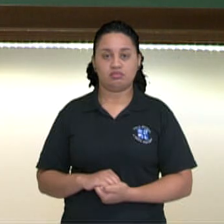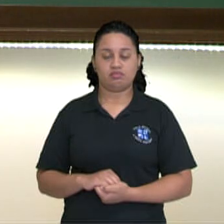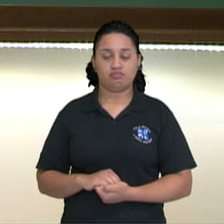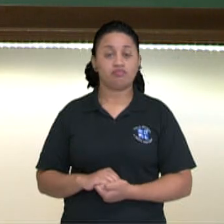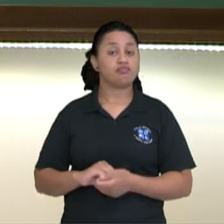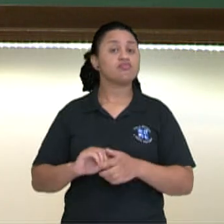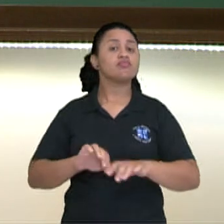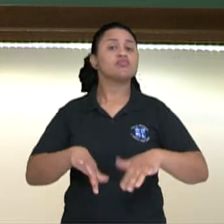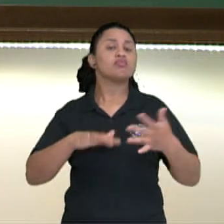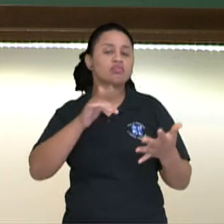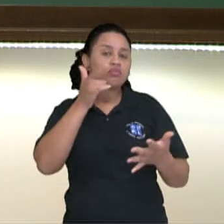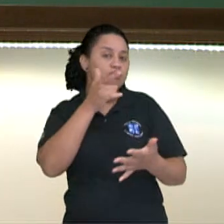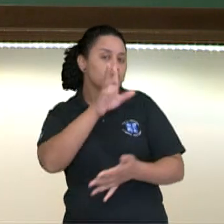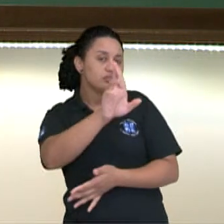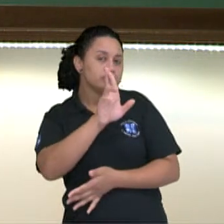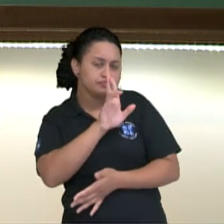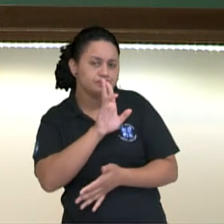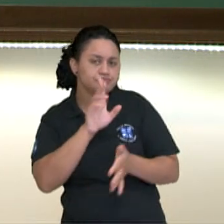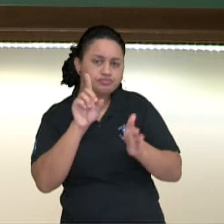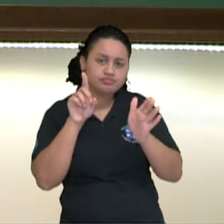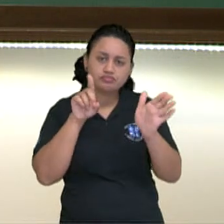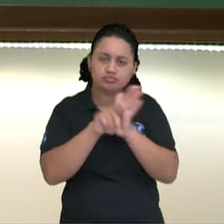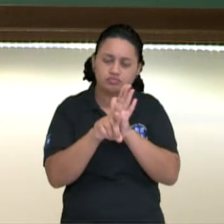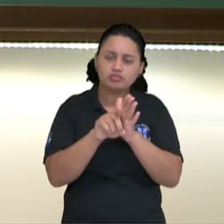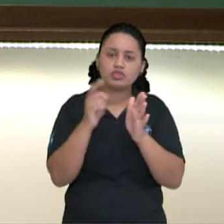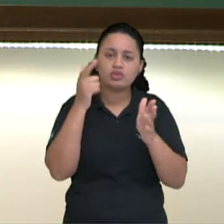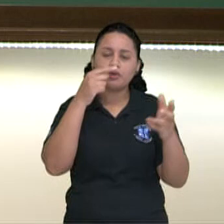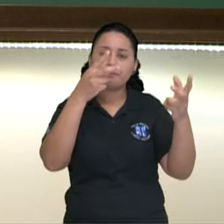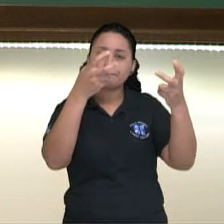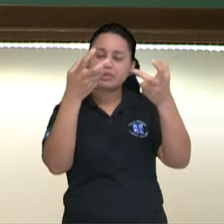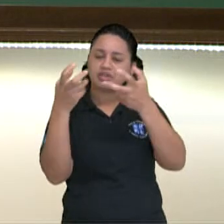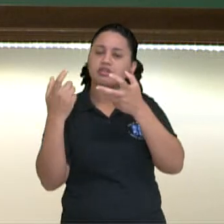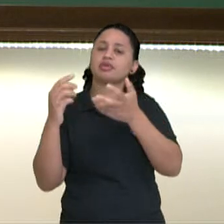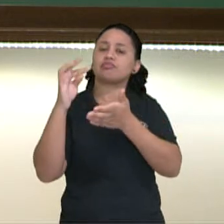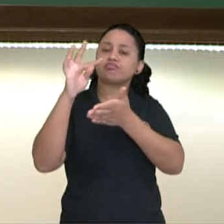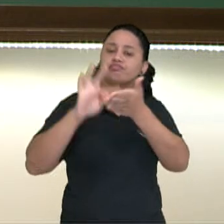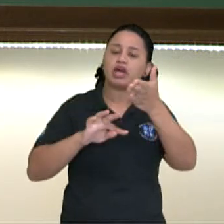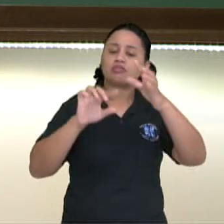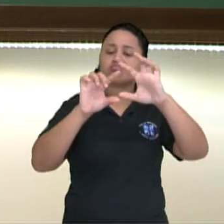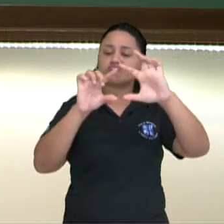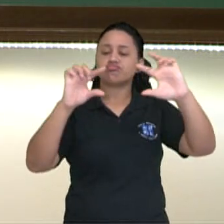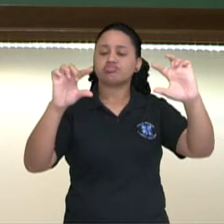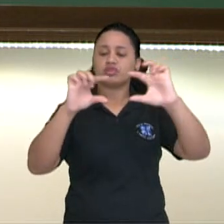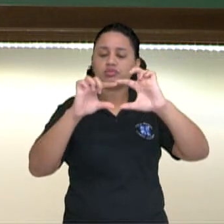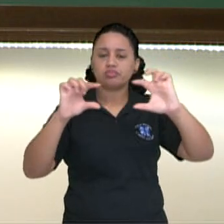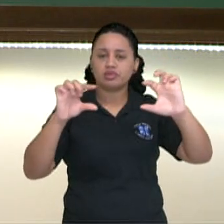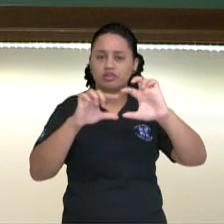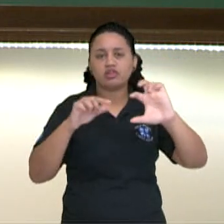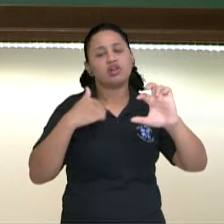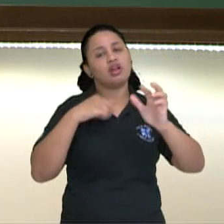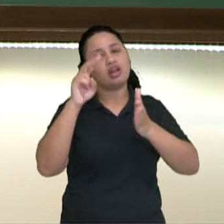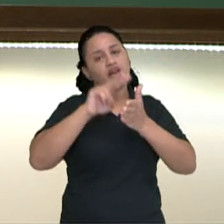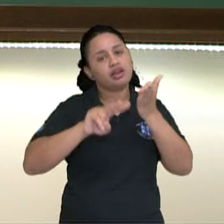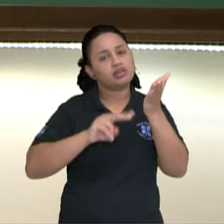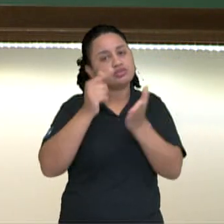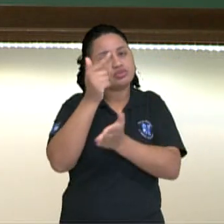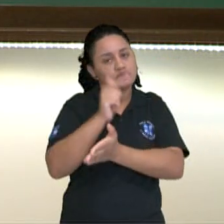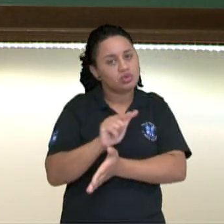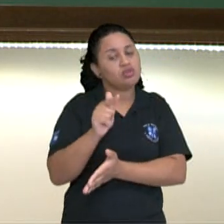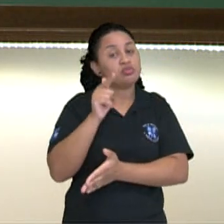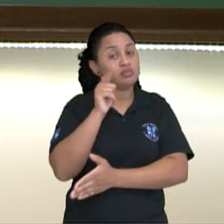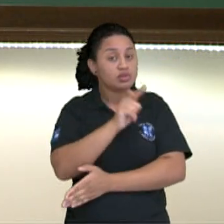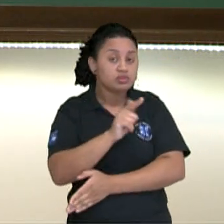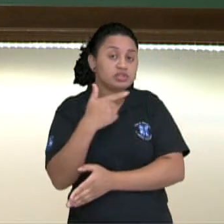E então, já conseguiu responder? Visualizou ali novamente os trechos, fez a releitura para